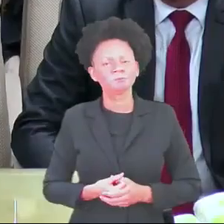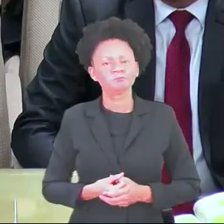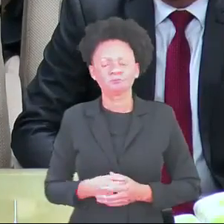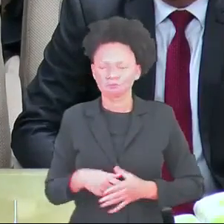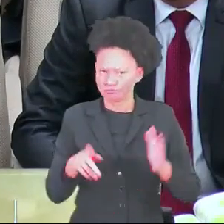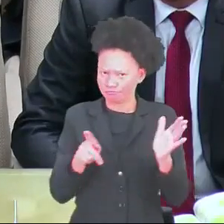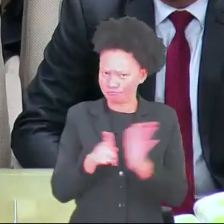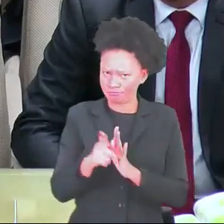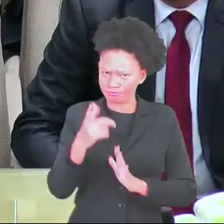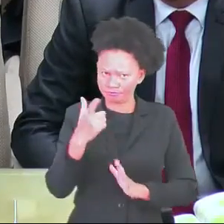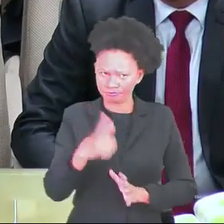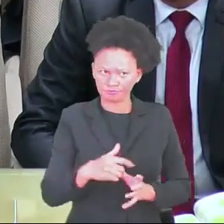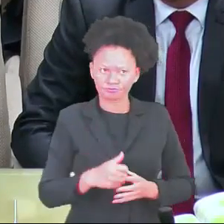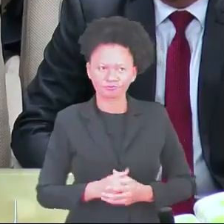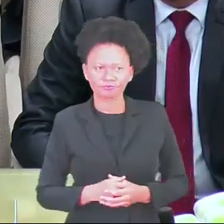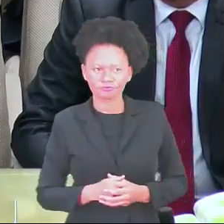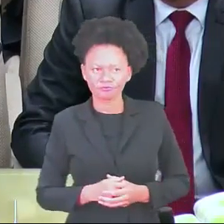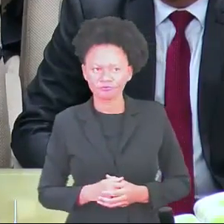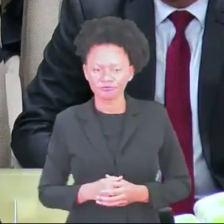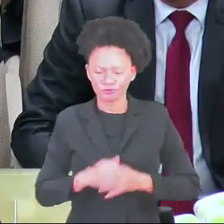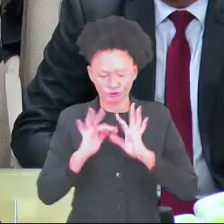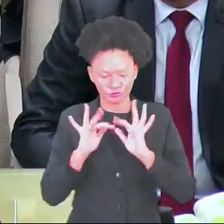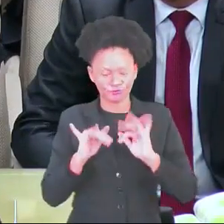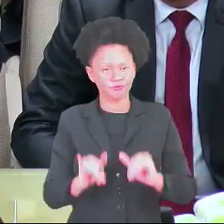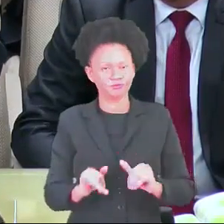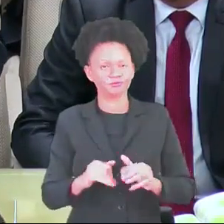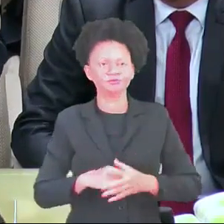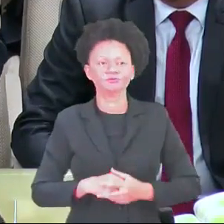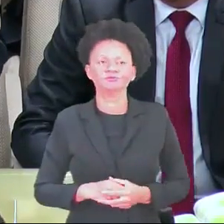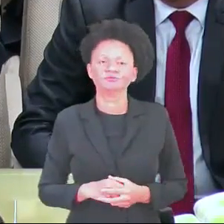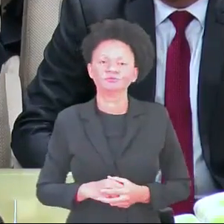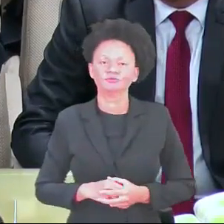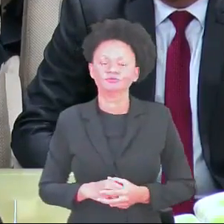Perguntar de novo para você, porque eu estou querendo encerrar.